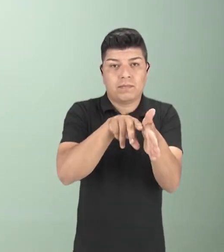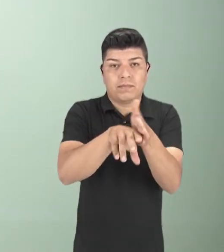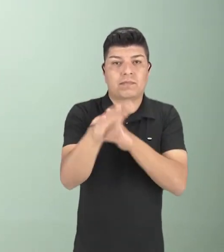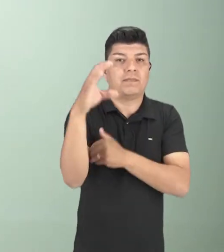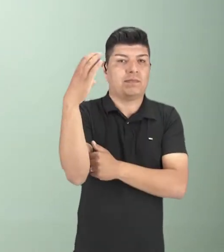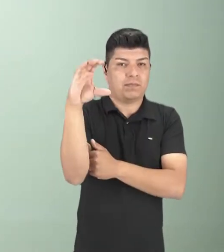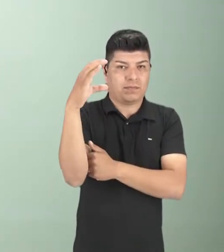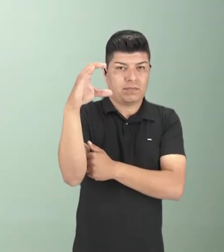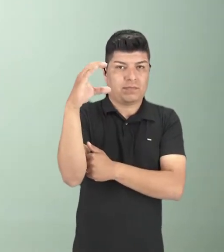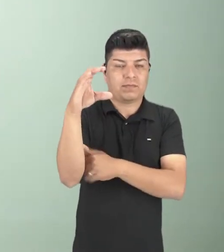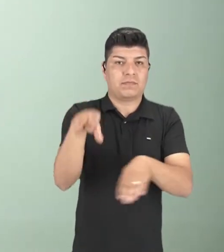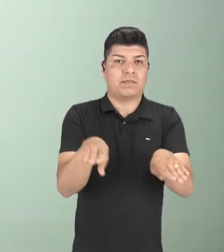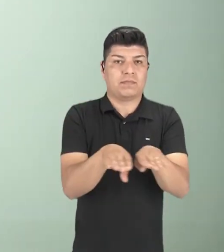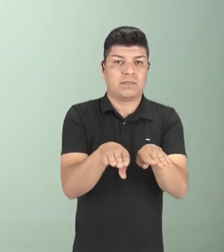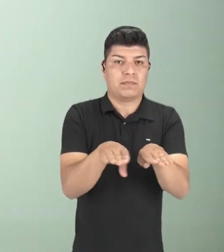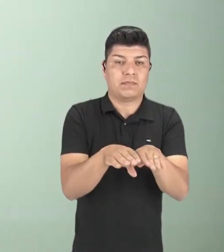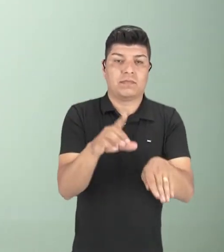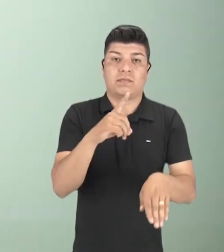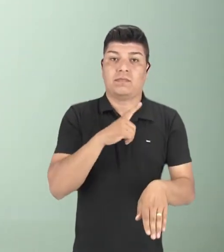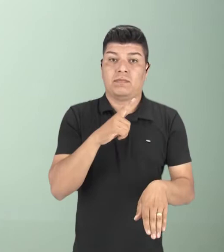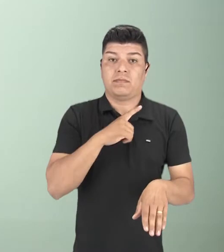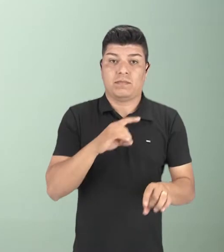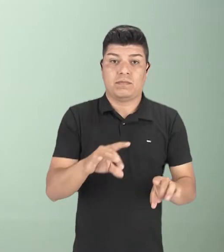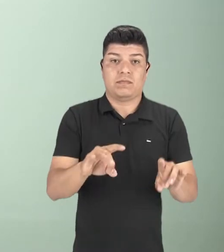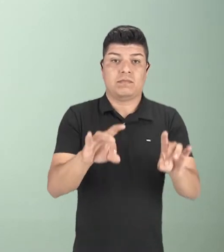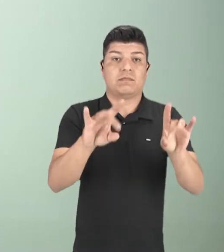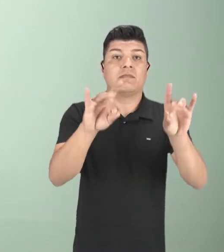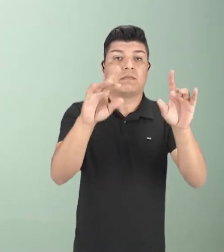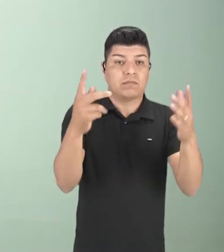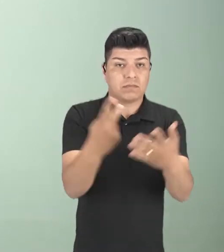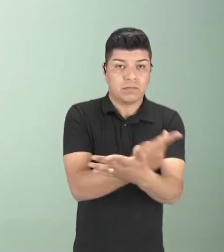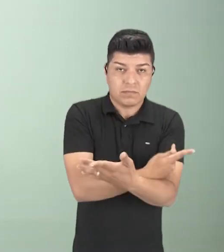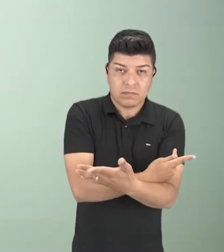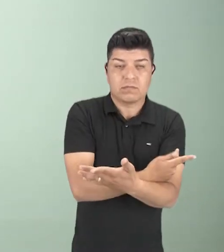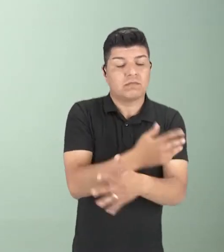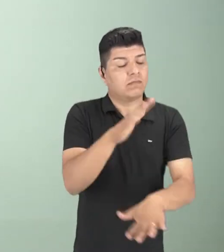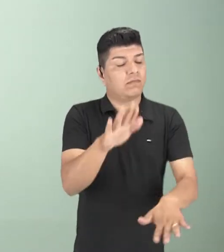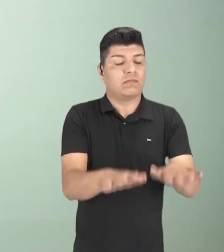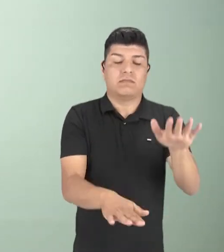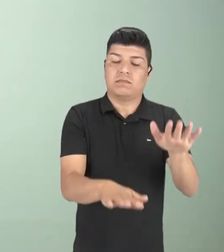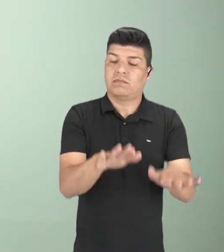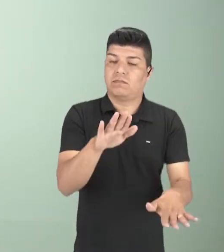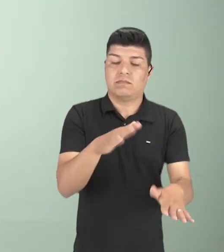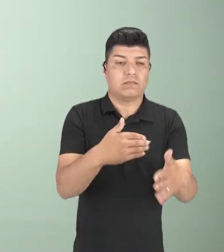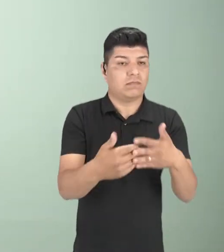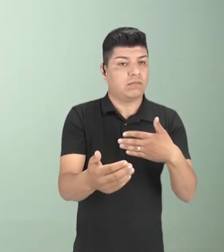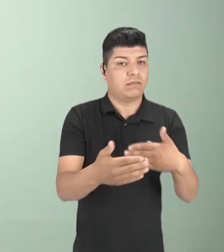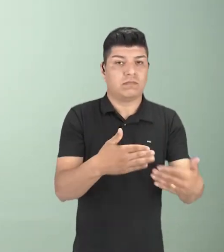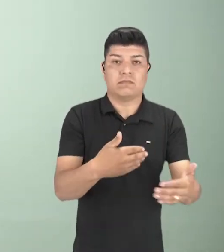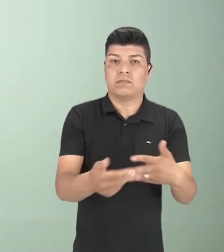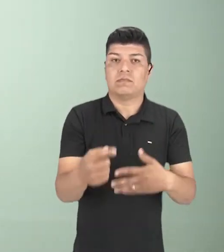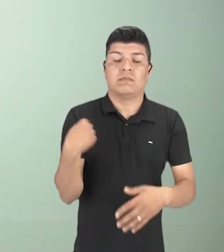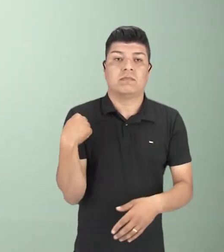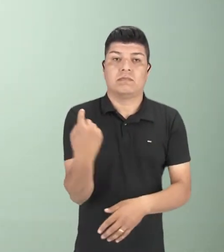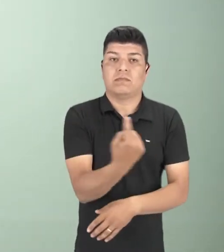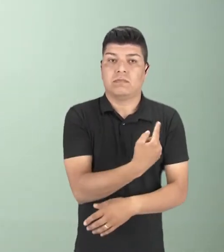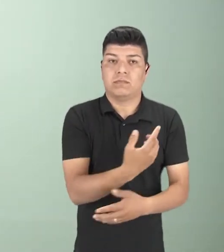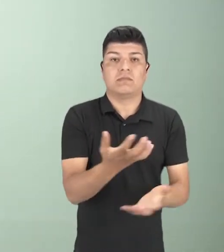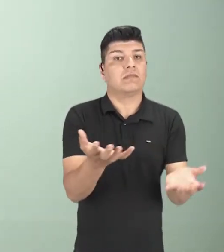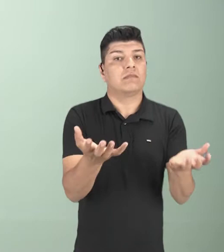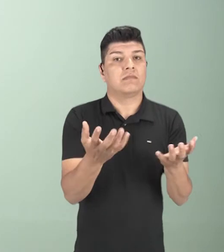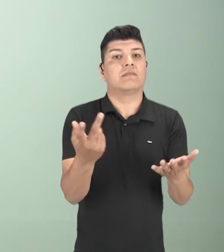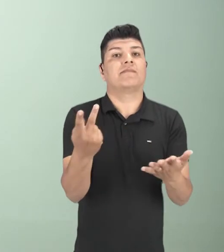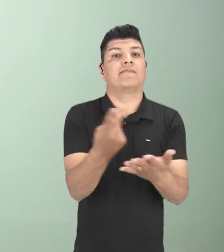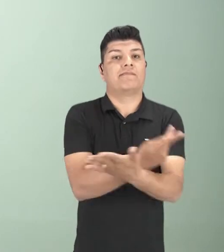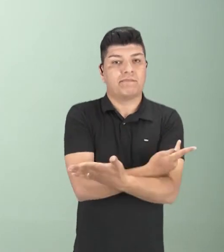enfim, a gente tem fatores aleatórios que vão acontecer independentes daquilo que a gente quer que